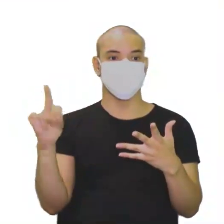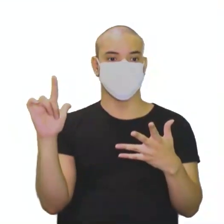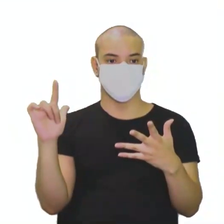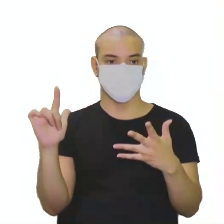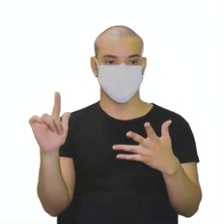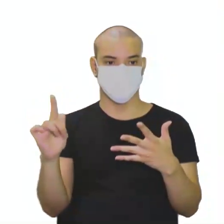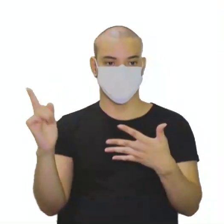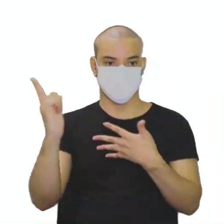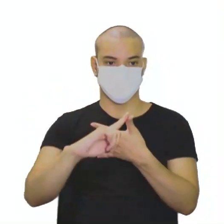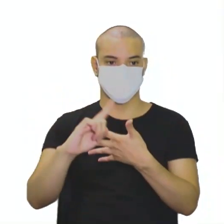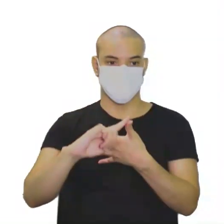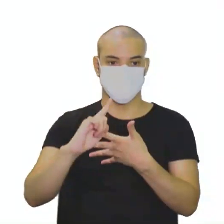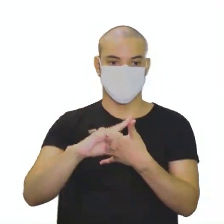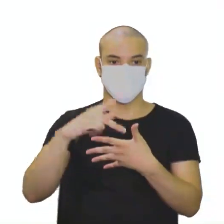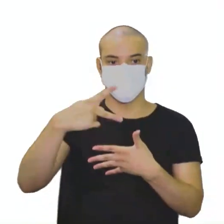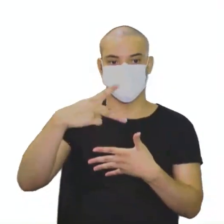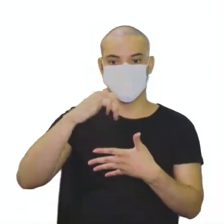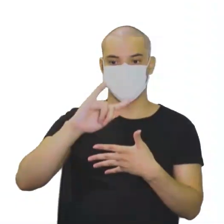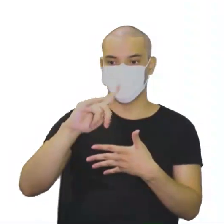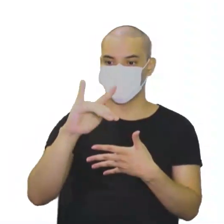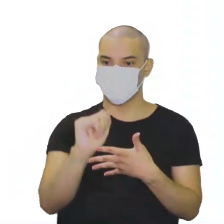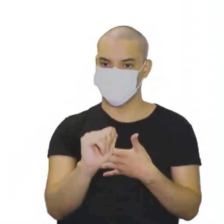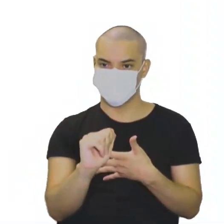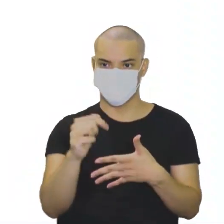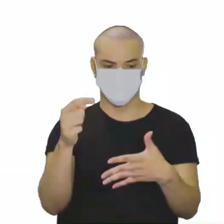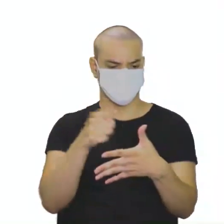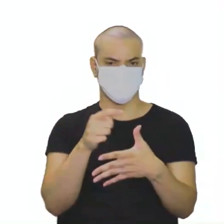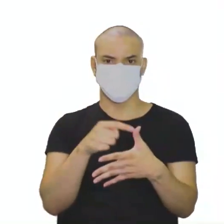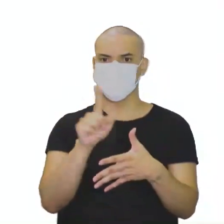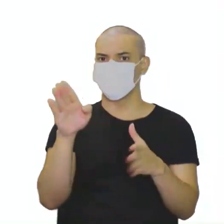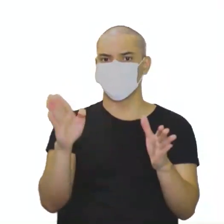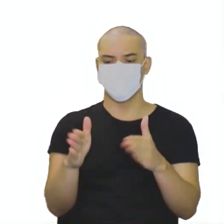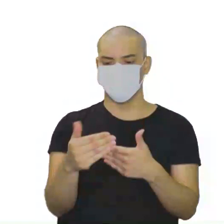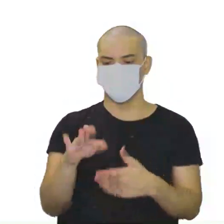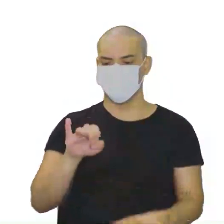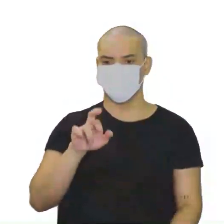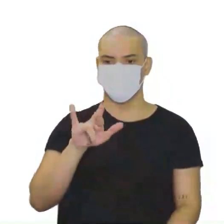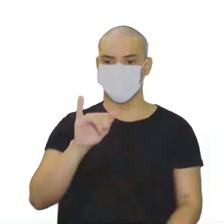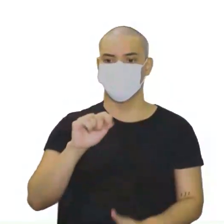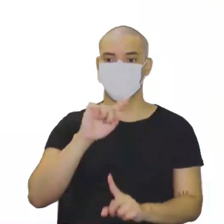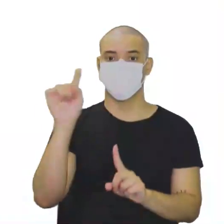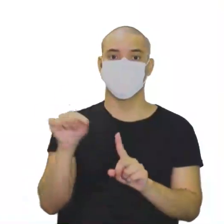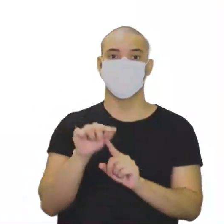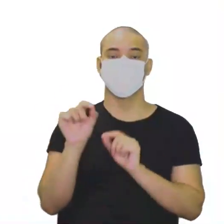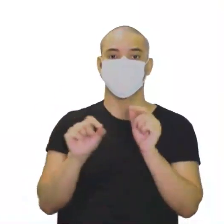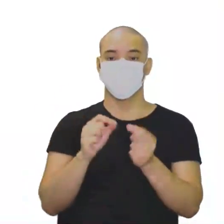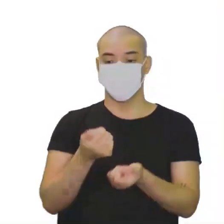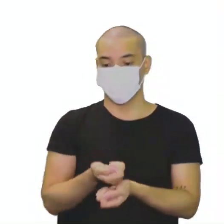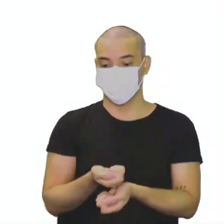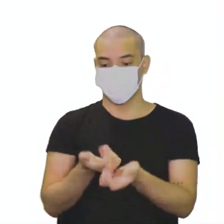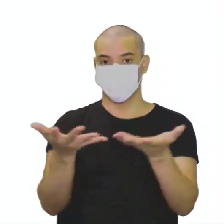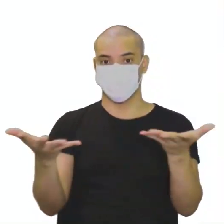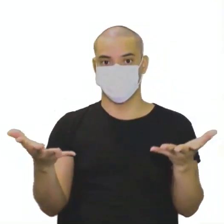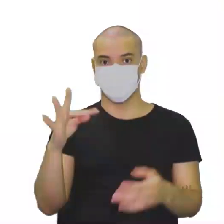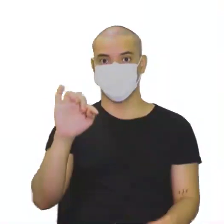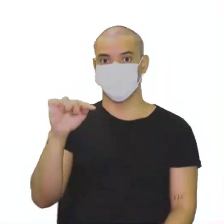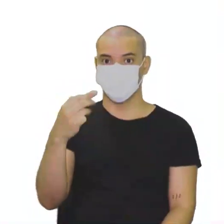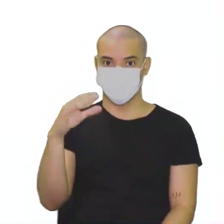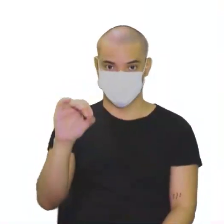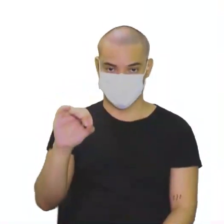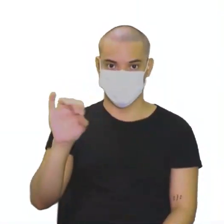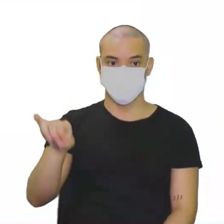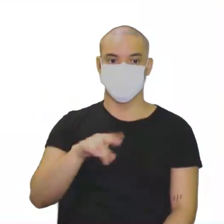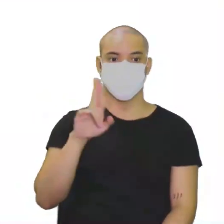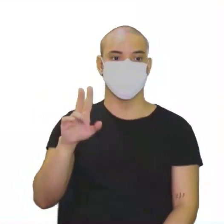só, pilha. Pilha, nós vimos que são baterias. Quais são os objetivos? É fornecer tensão